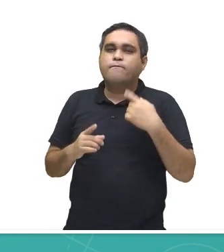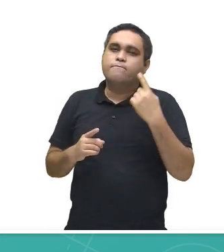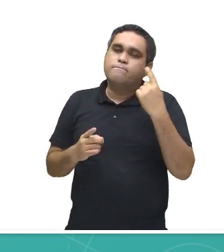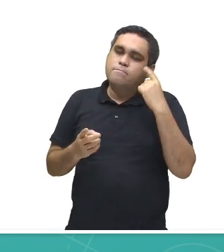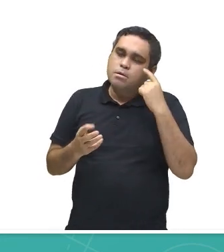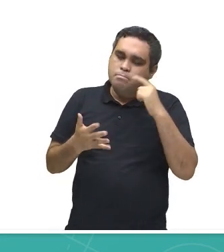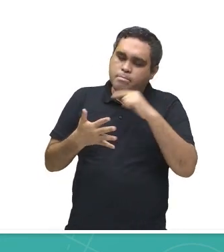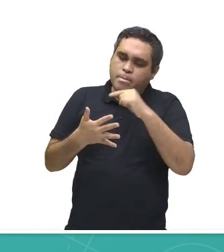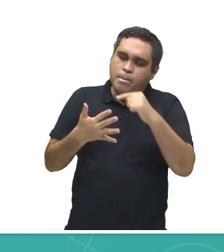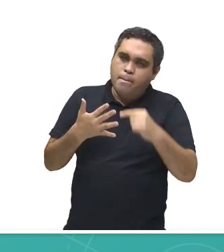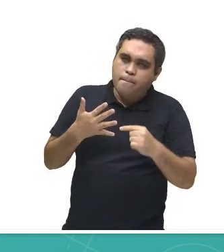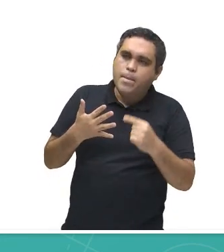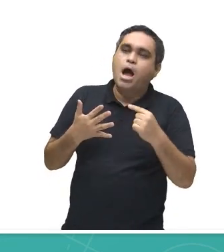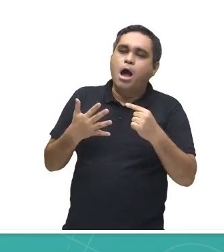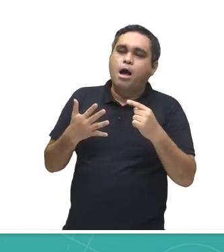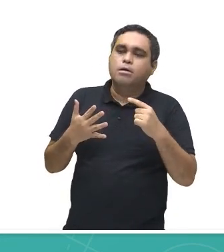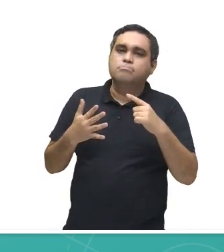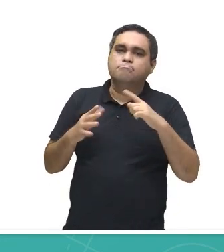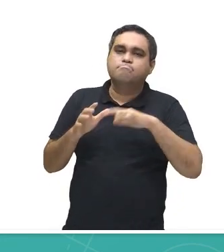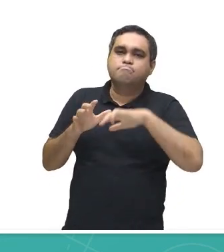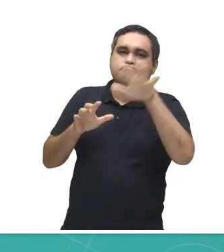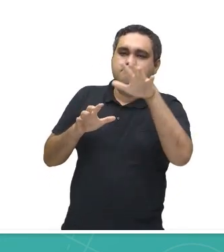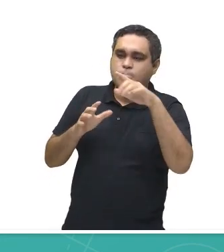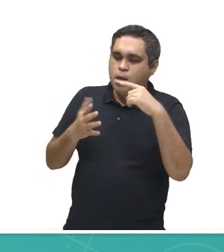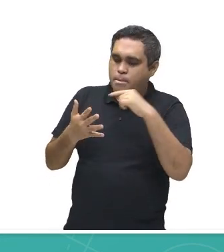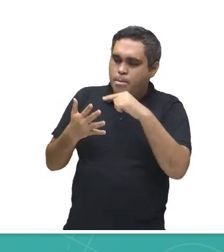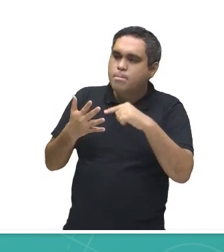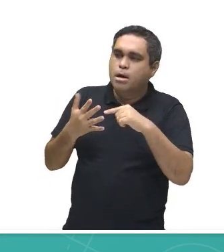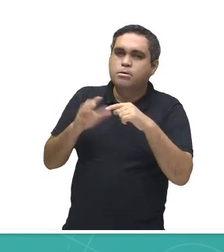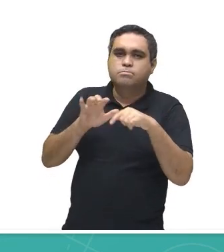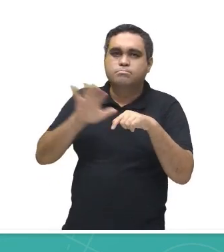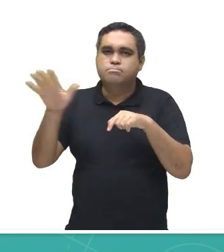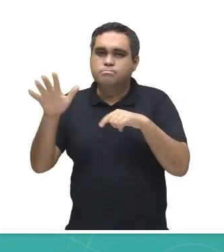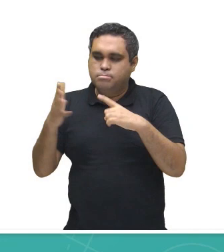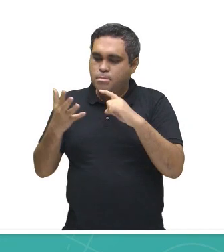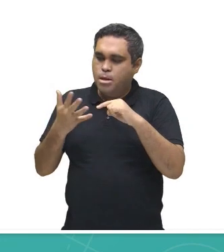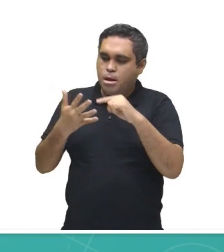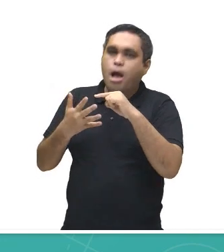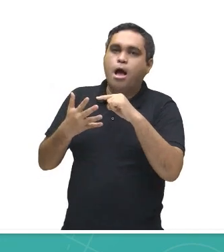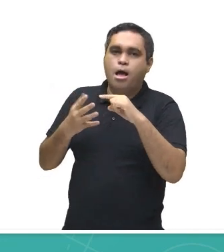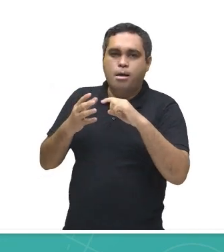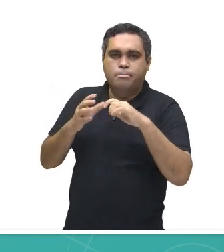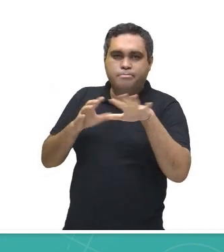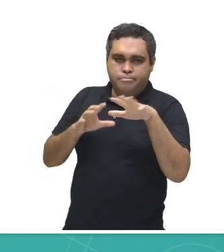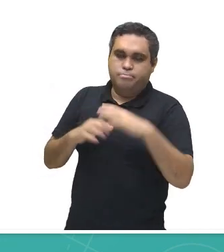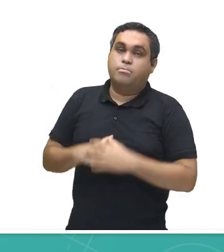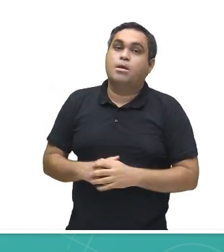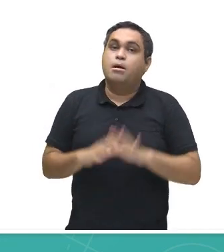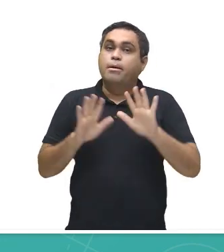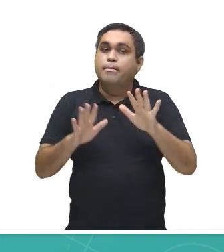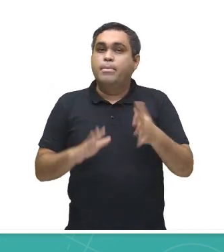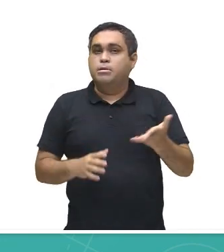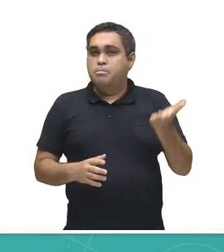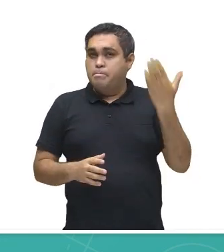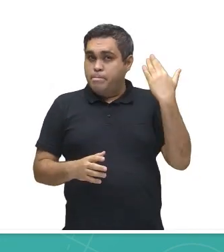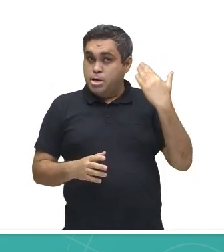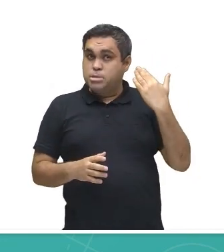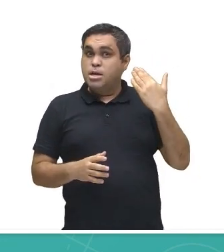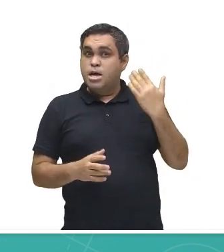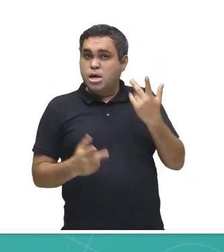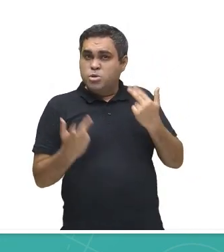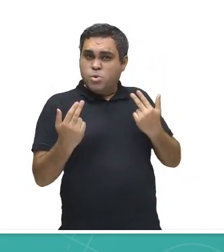mas nem sempre, gente, foi do mesmo jeito, essas 5 regiões que nós temos atualmente, nem sempre foi do mesmo jeito que a